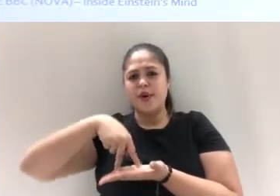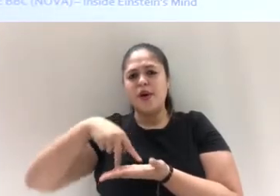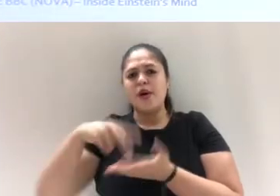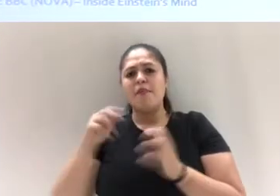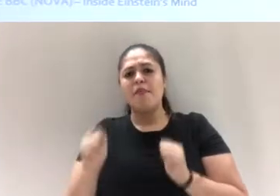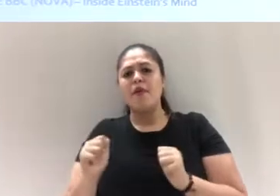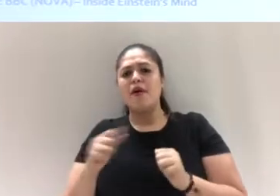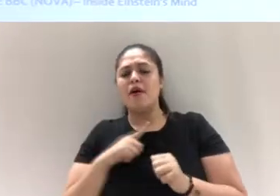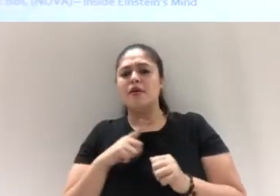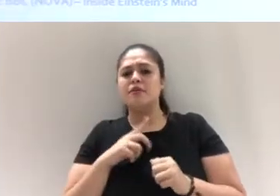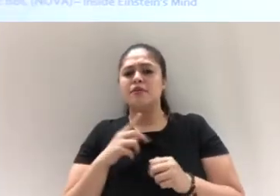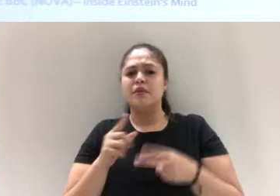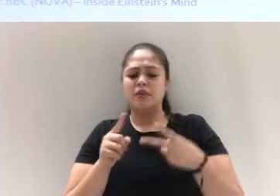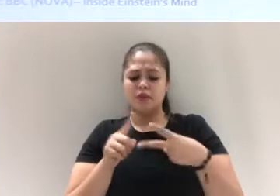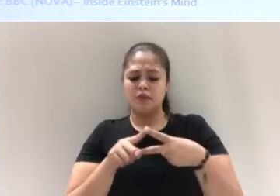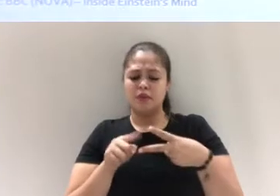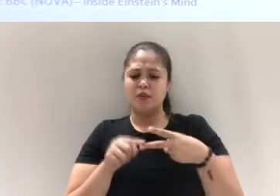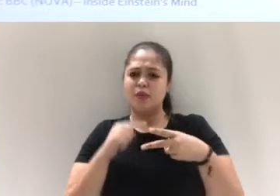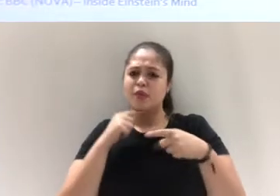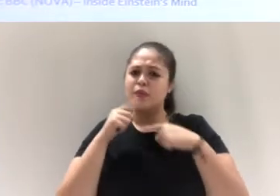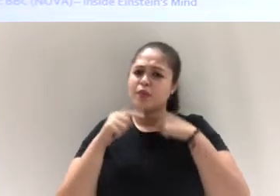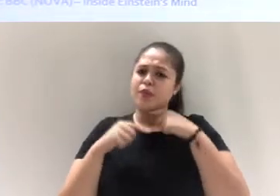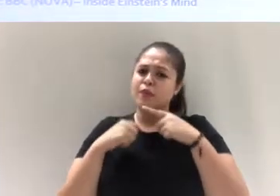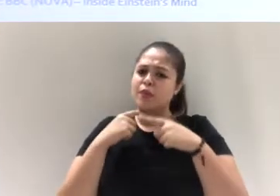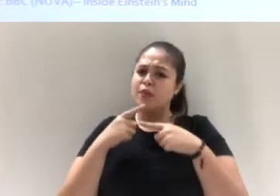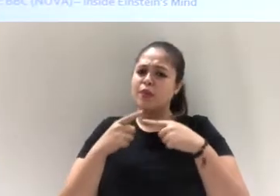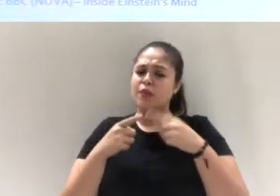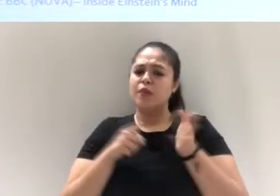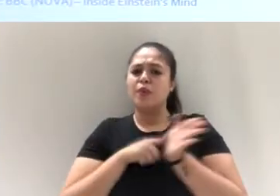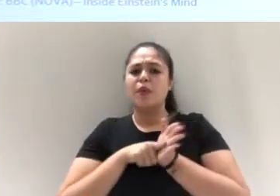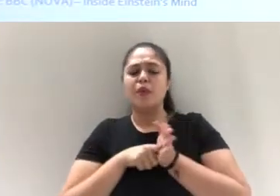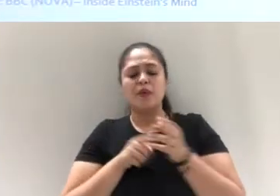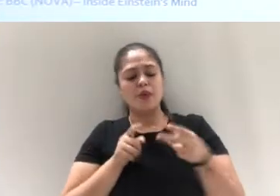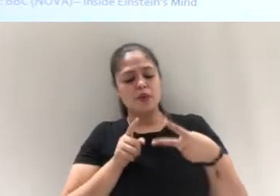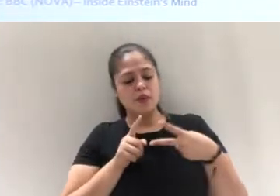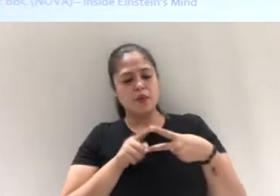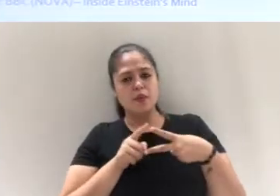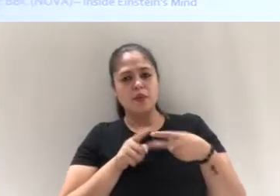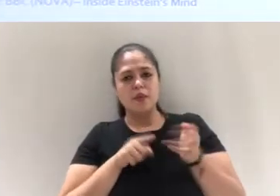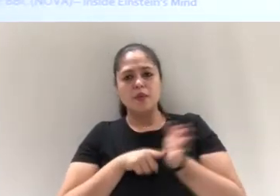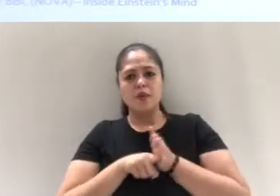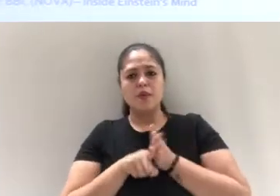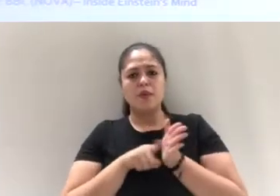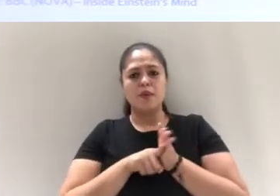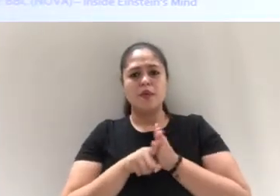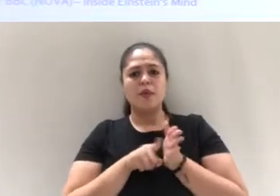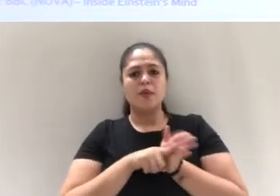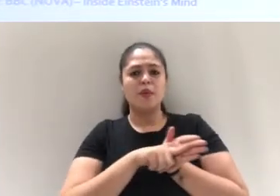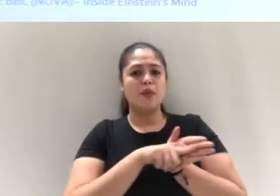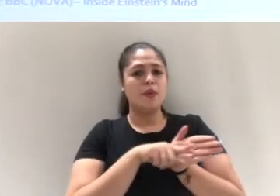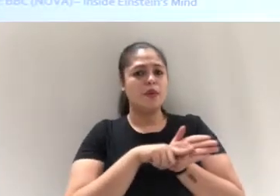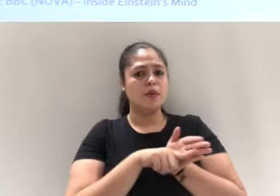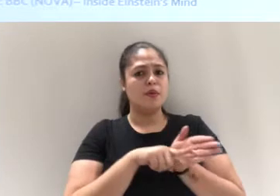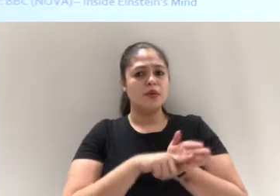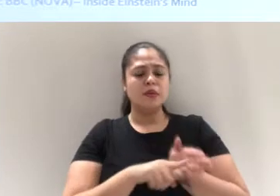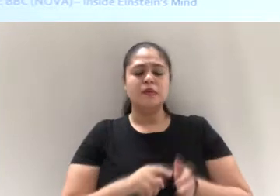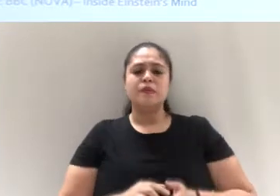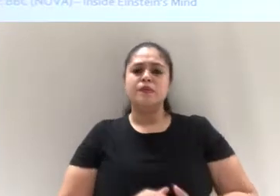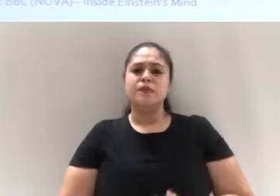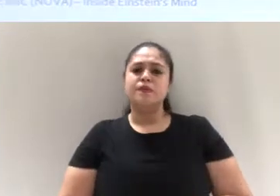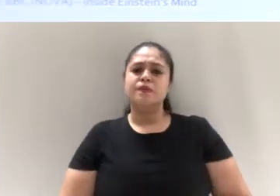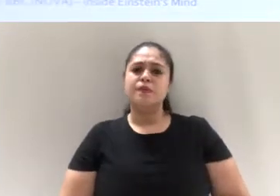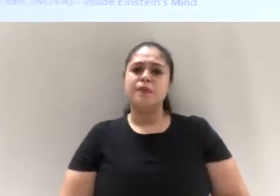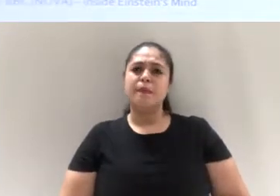2 perguntas podem se passar pela cabeça dessa pessoa. A primeira pergunta que ela supõe